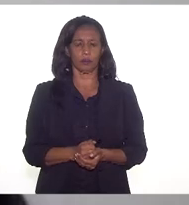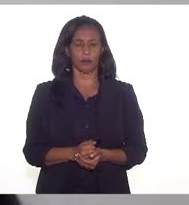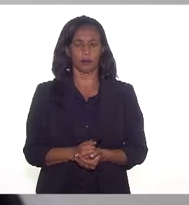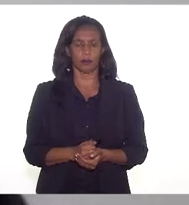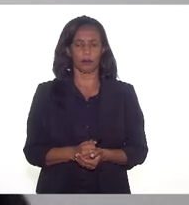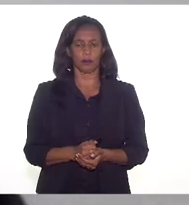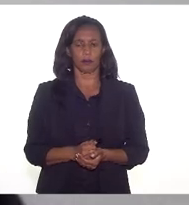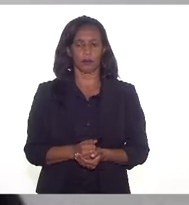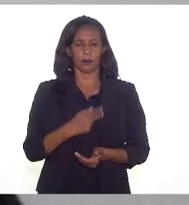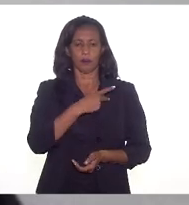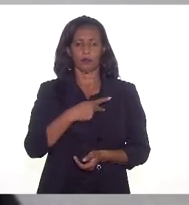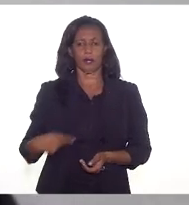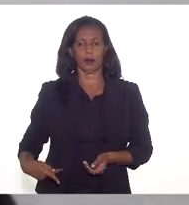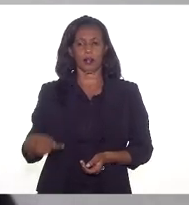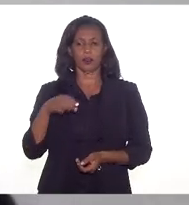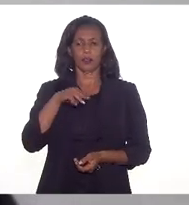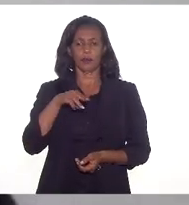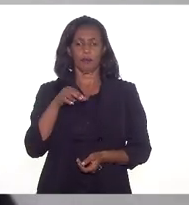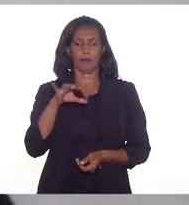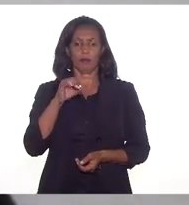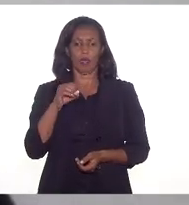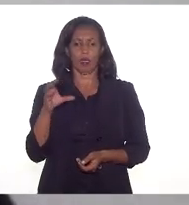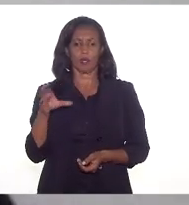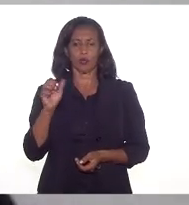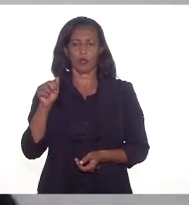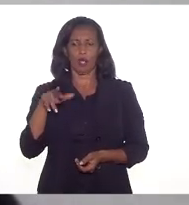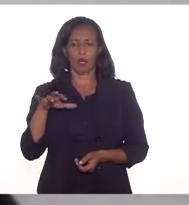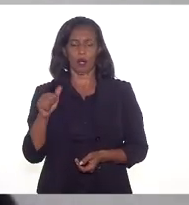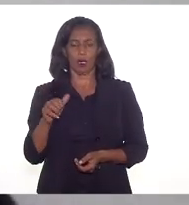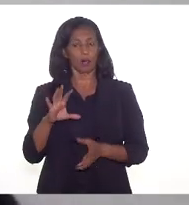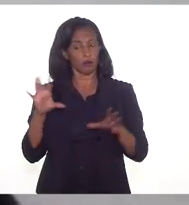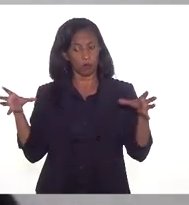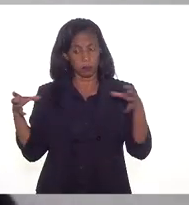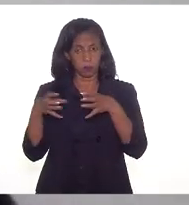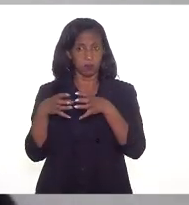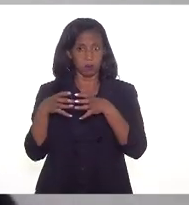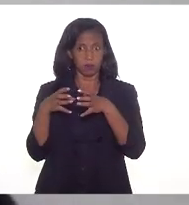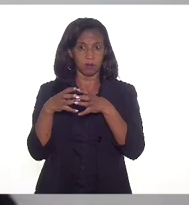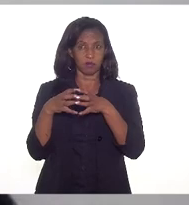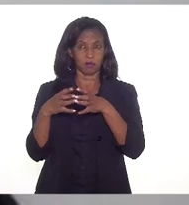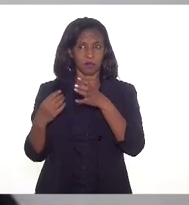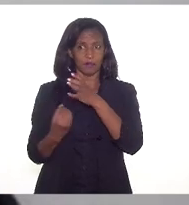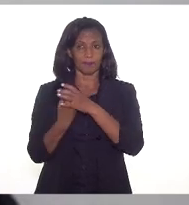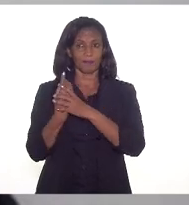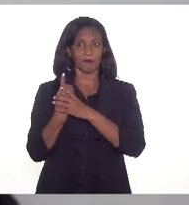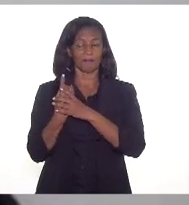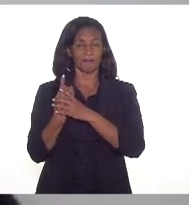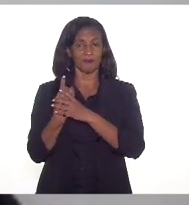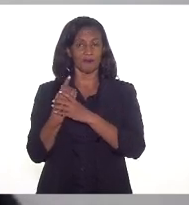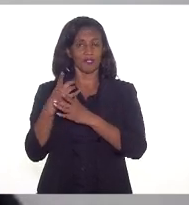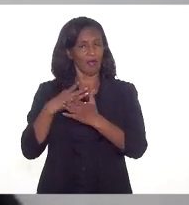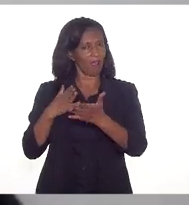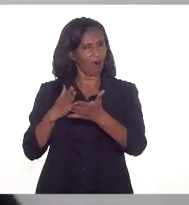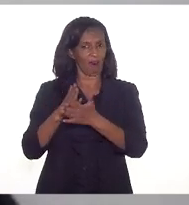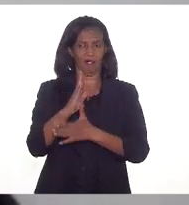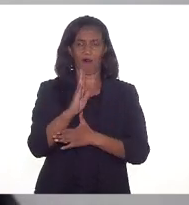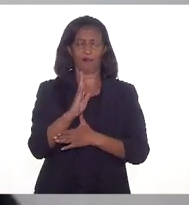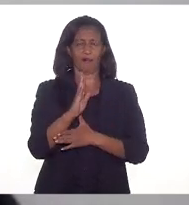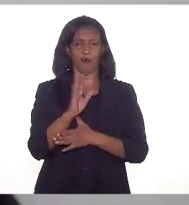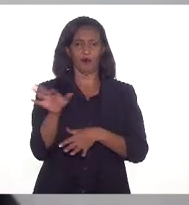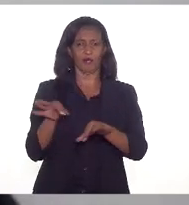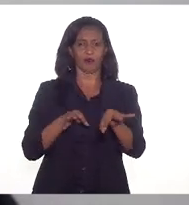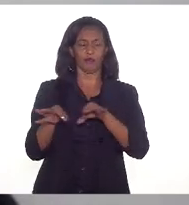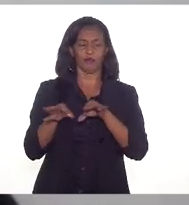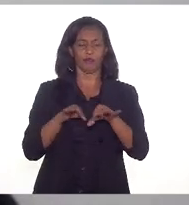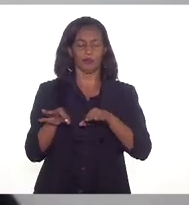Márcio Canella. Então, por unanimidade, está aprovado o